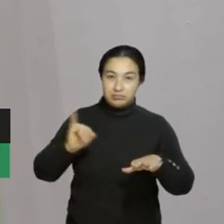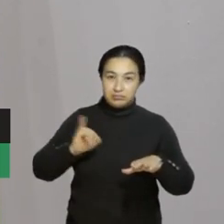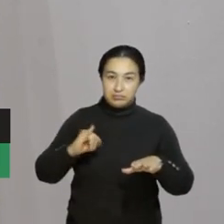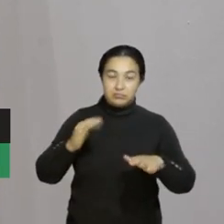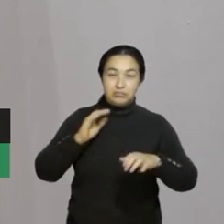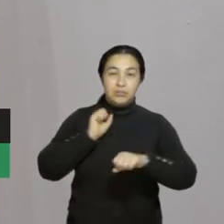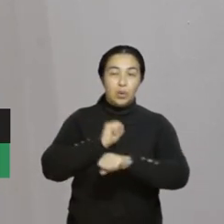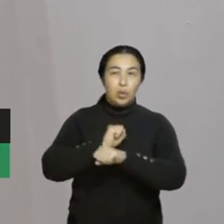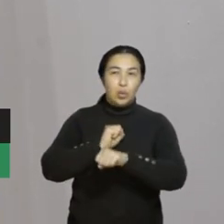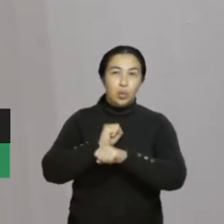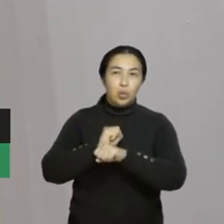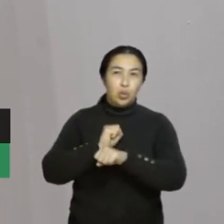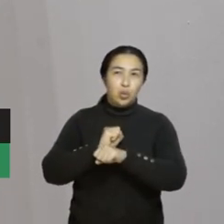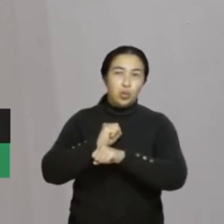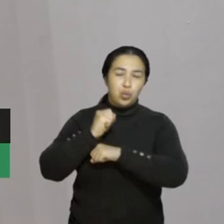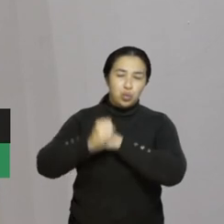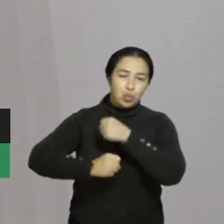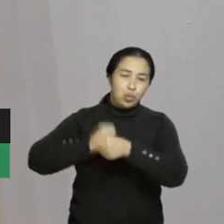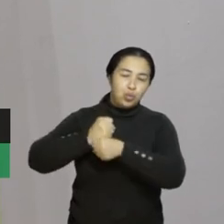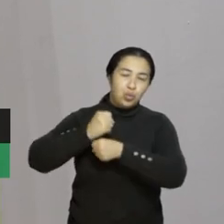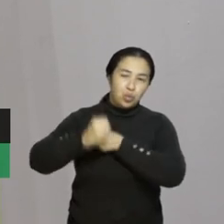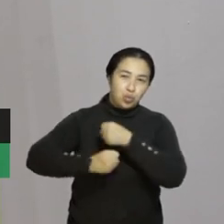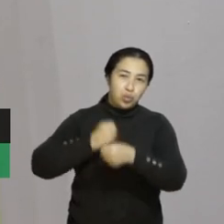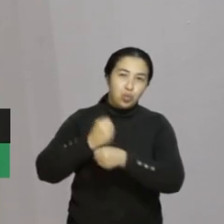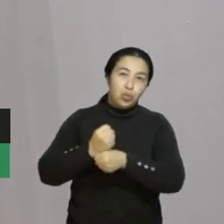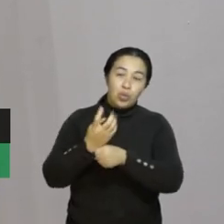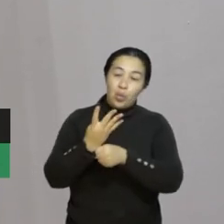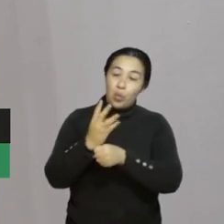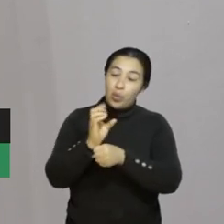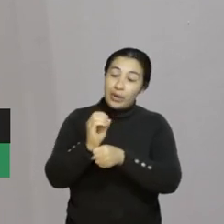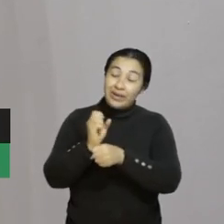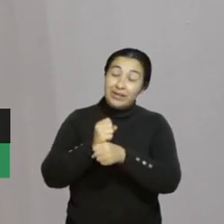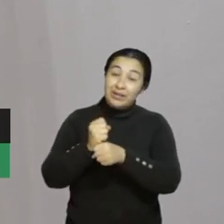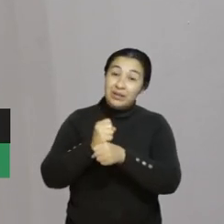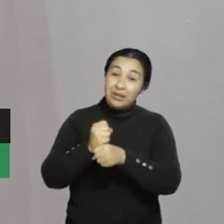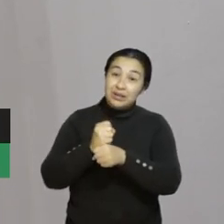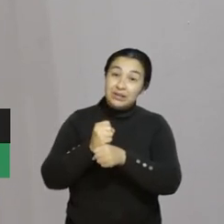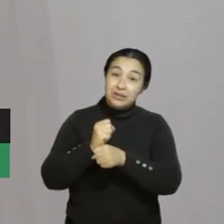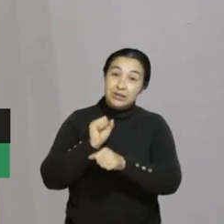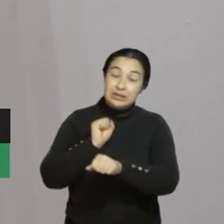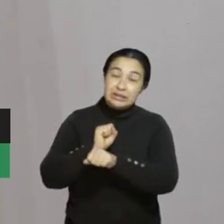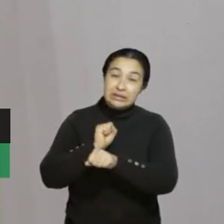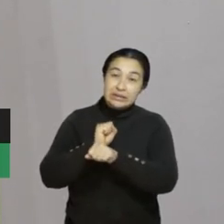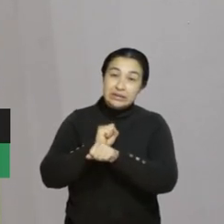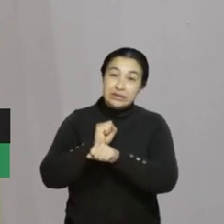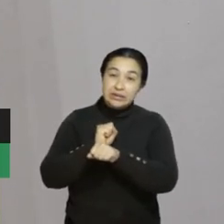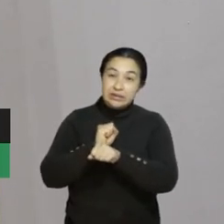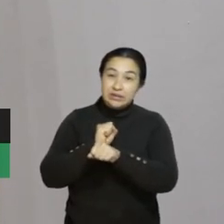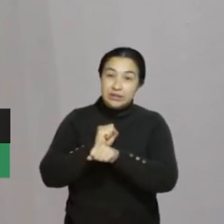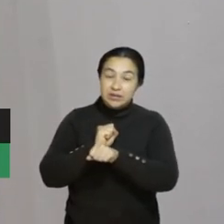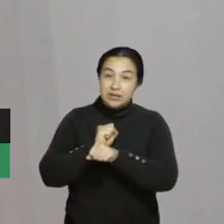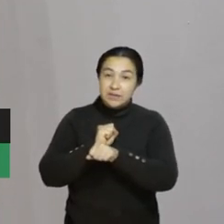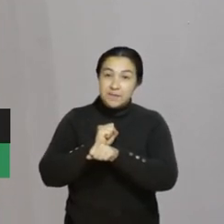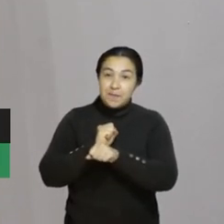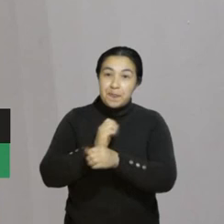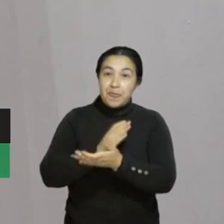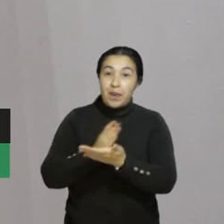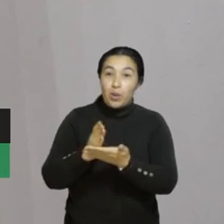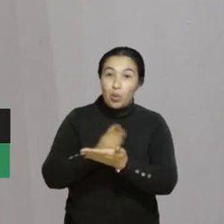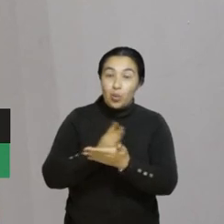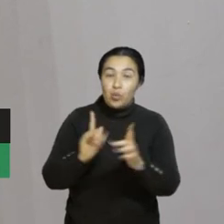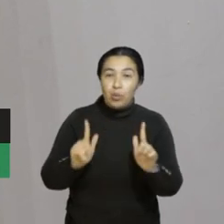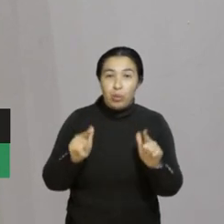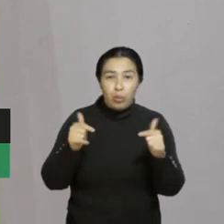40 anos, 4 décadas, nós aguardávamos alguma ação